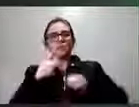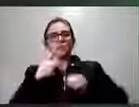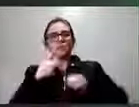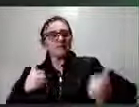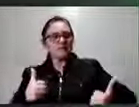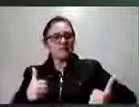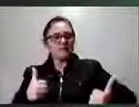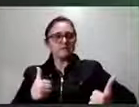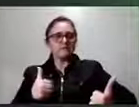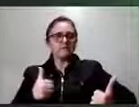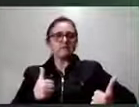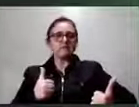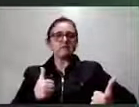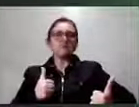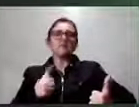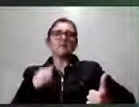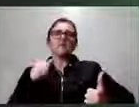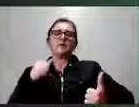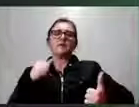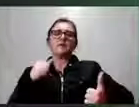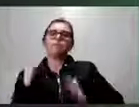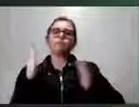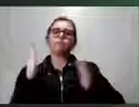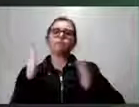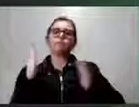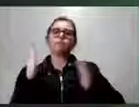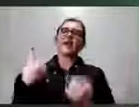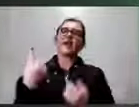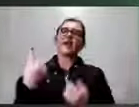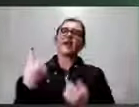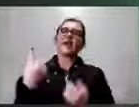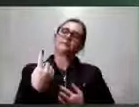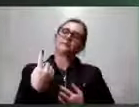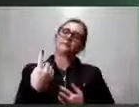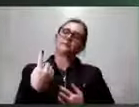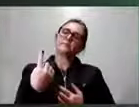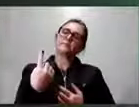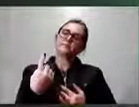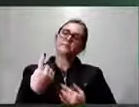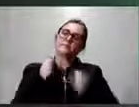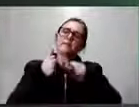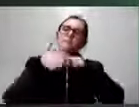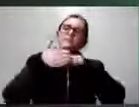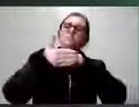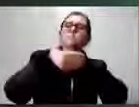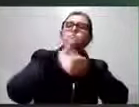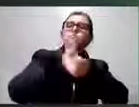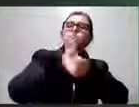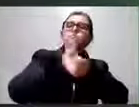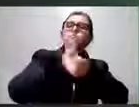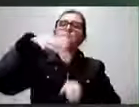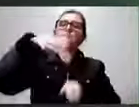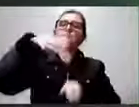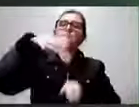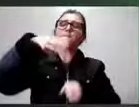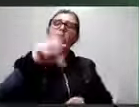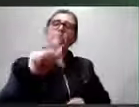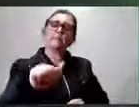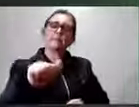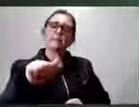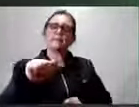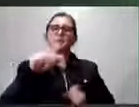articulares sinoviais de cada lado. Cada cavidade articular está revestida individualmente por uma membrana sinovial e o